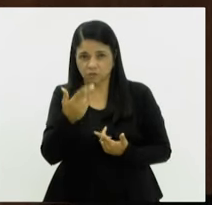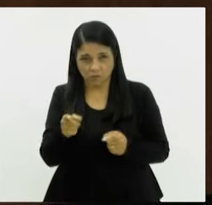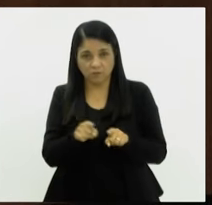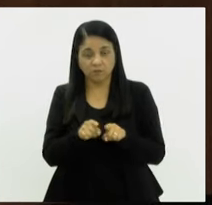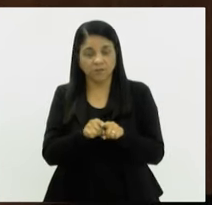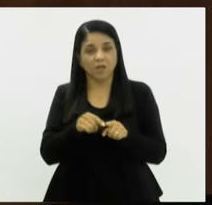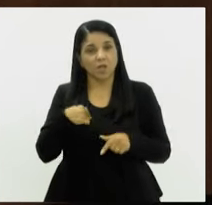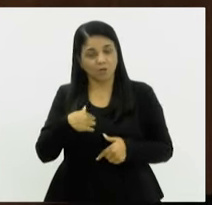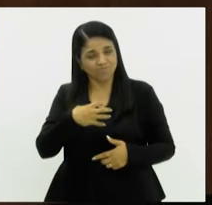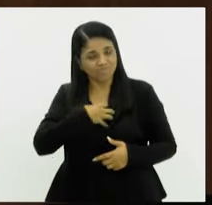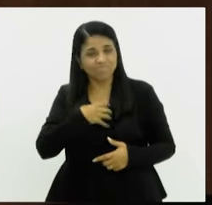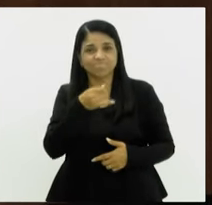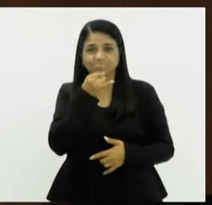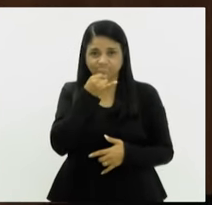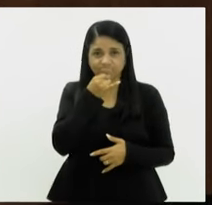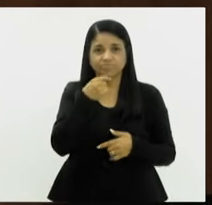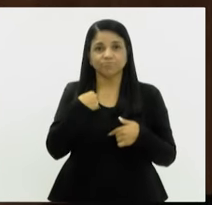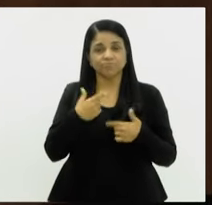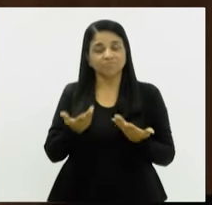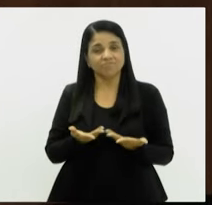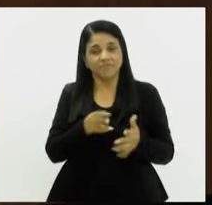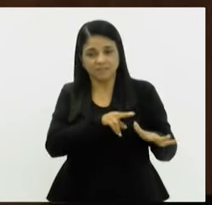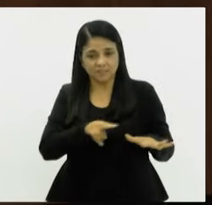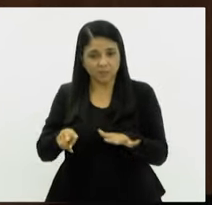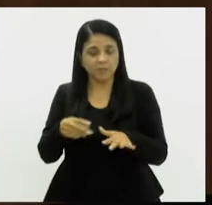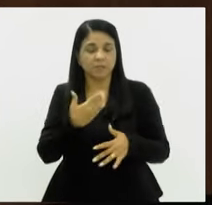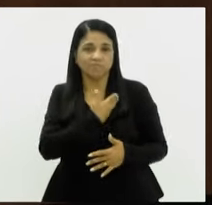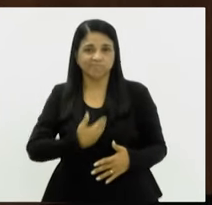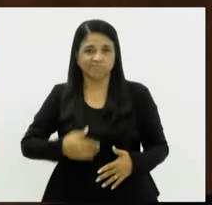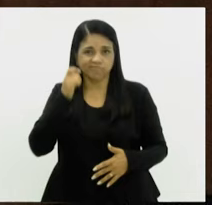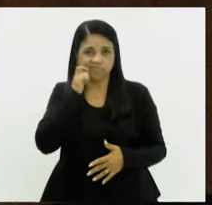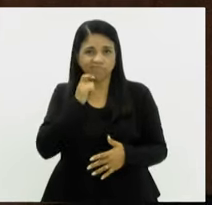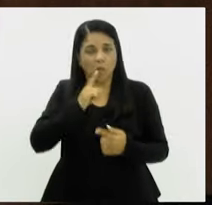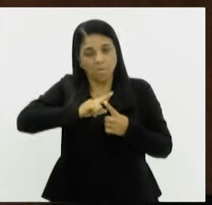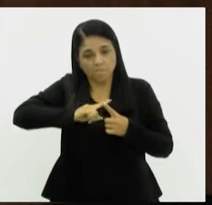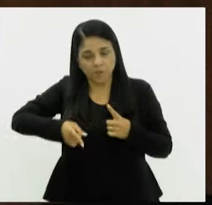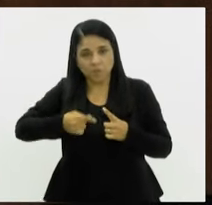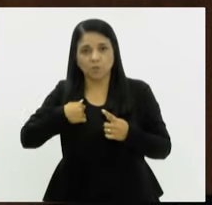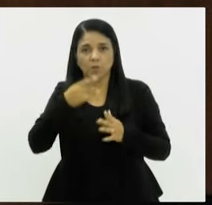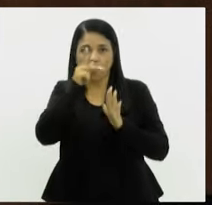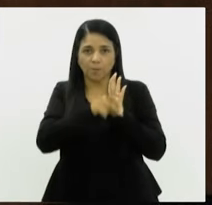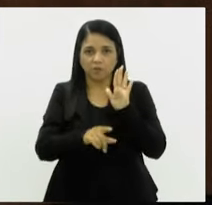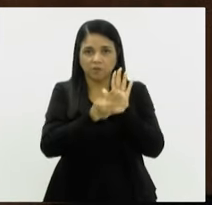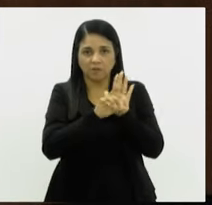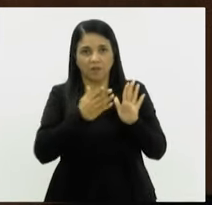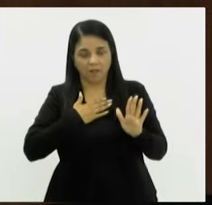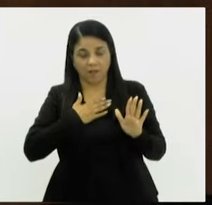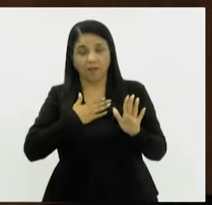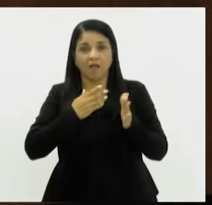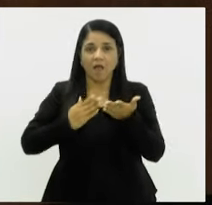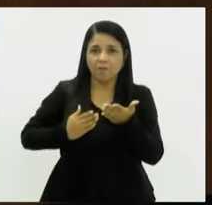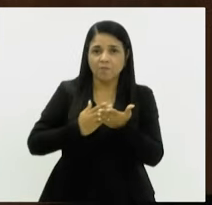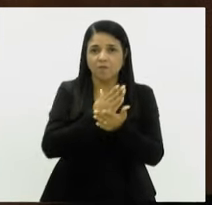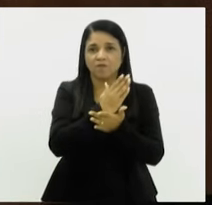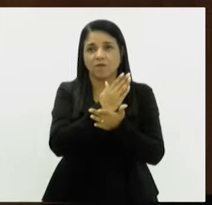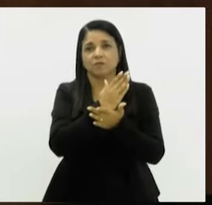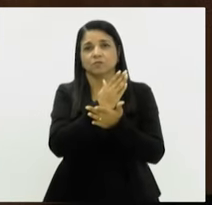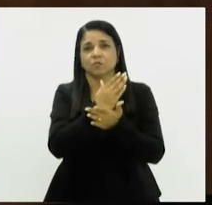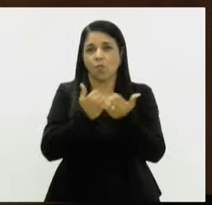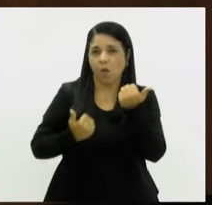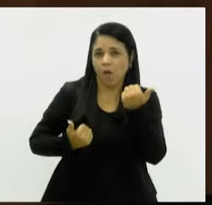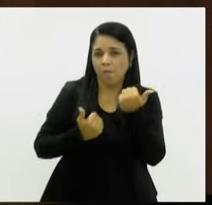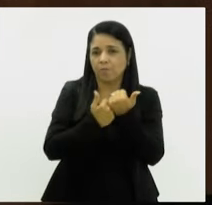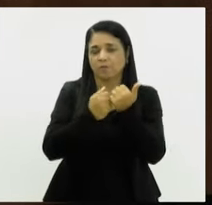nessa semana, infelizmente, o governador Cláudio Castro vetou o meu projeto de lei, aprovado com total apoio